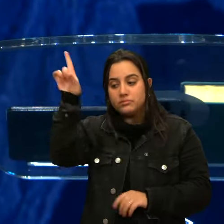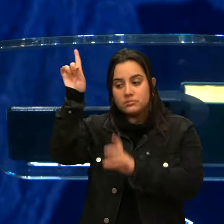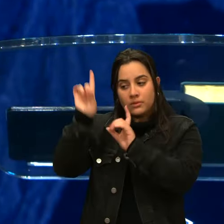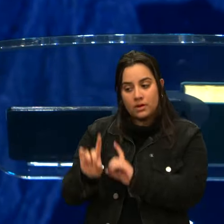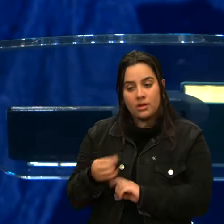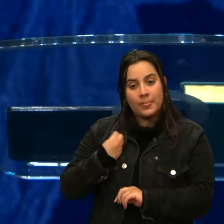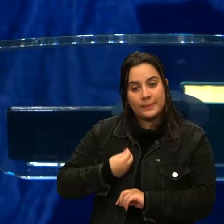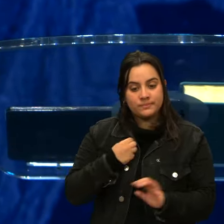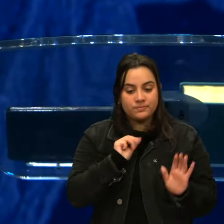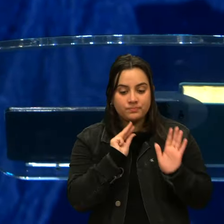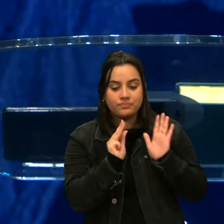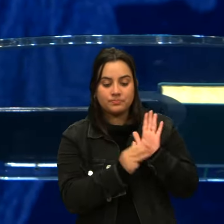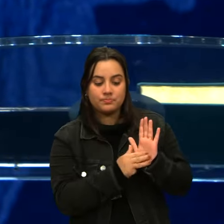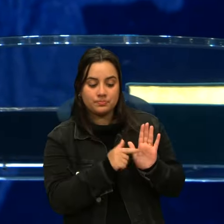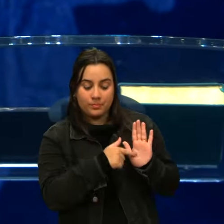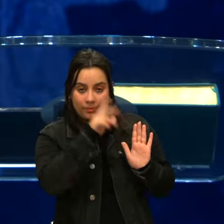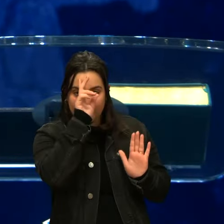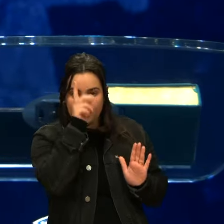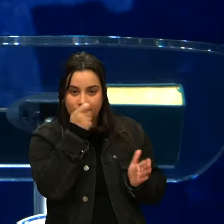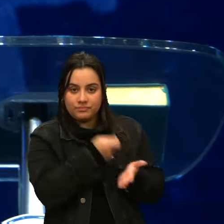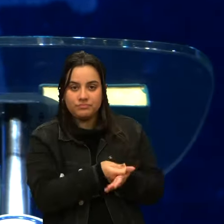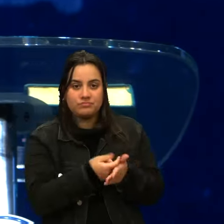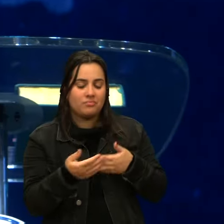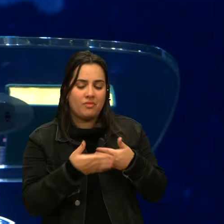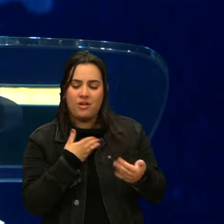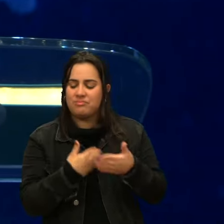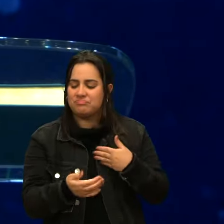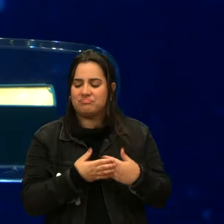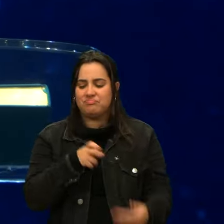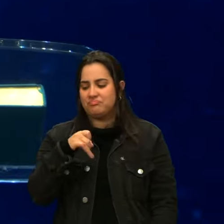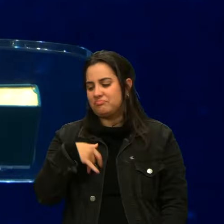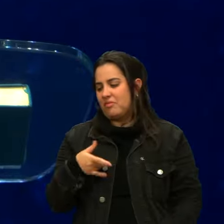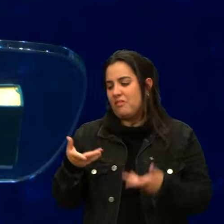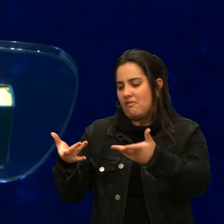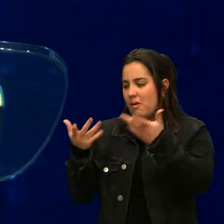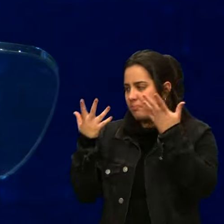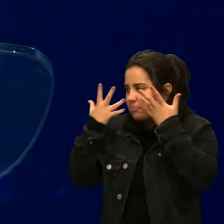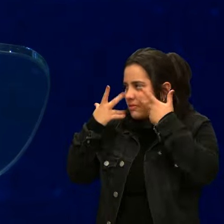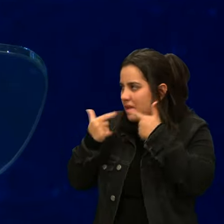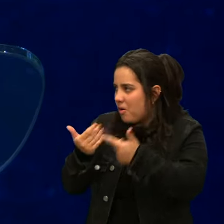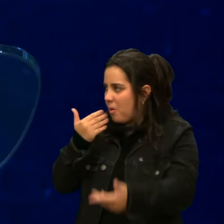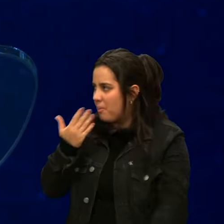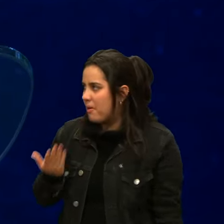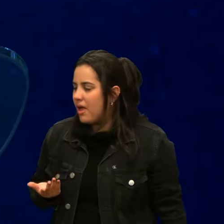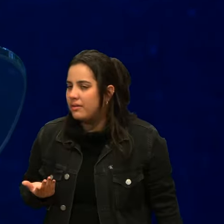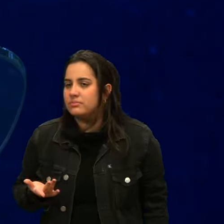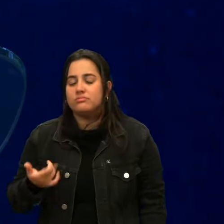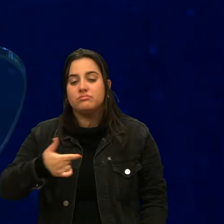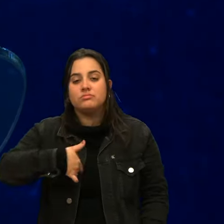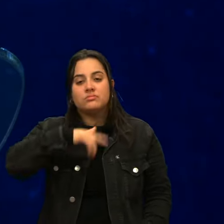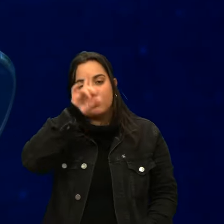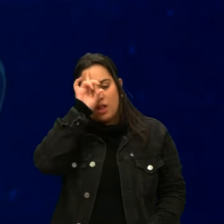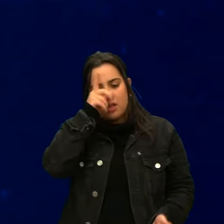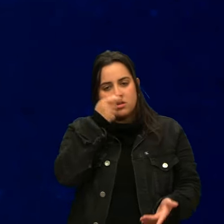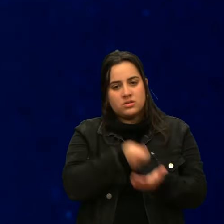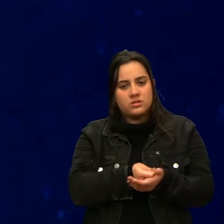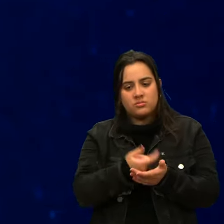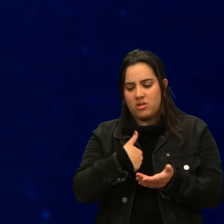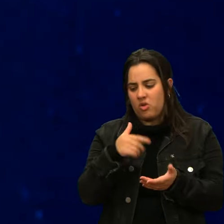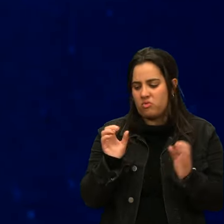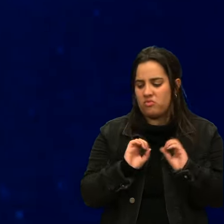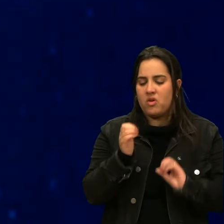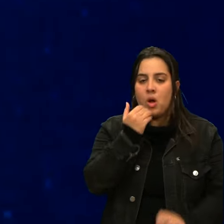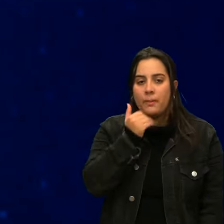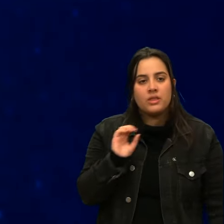decidiu que não importava se ele iria ser jogado na cova dos leões ou não. quando ele decidiu que ele não iria se contaminar com